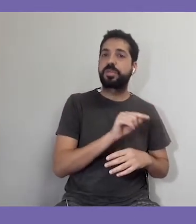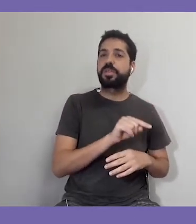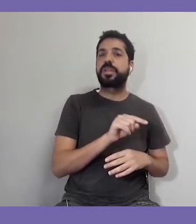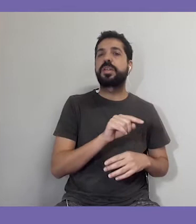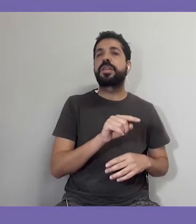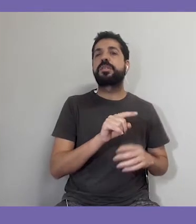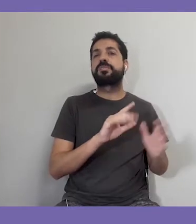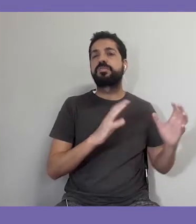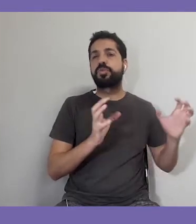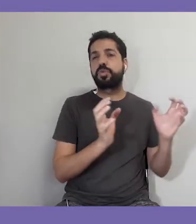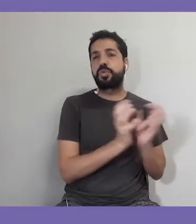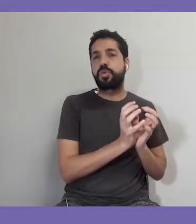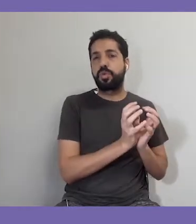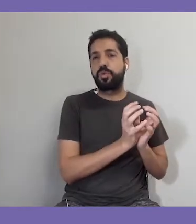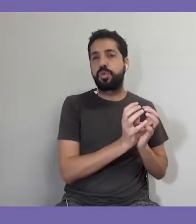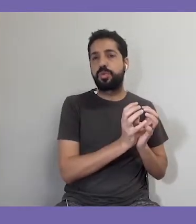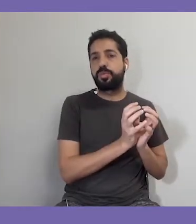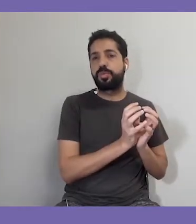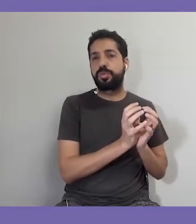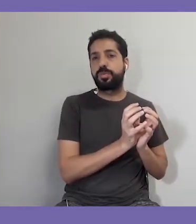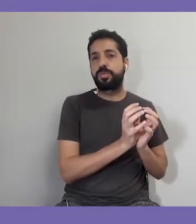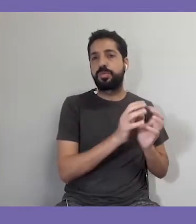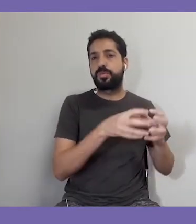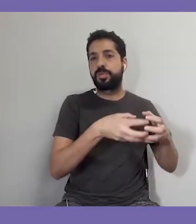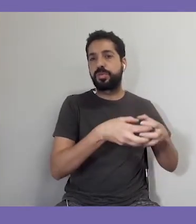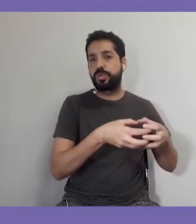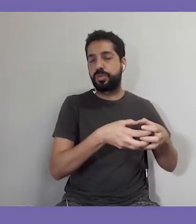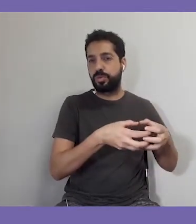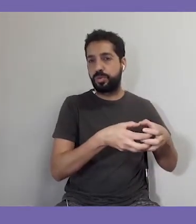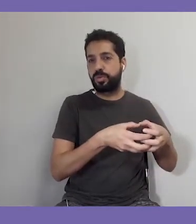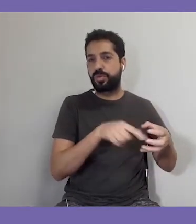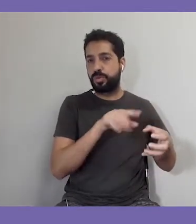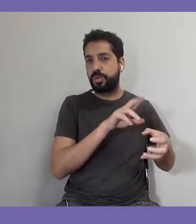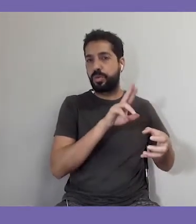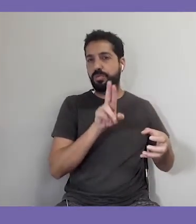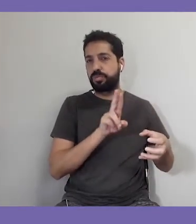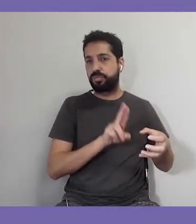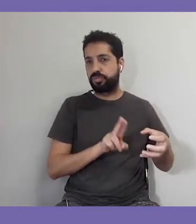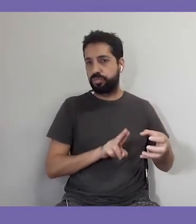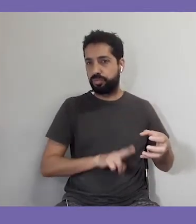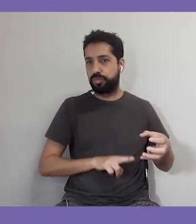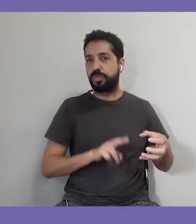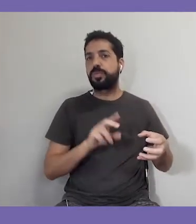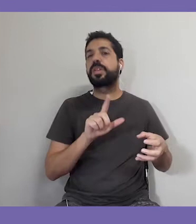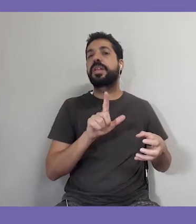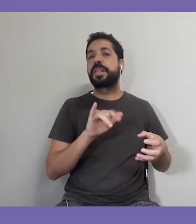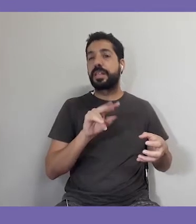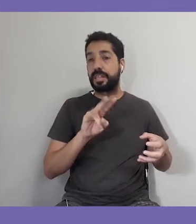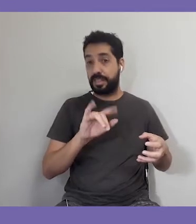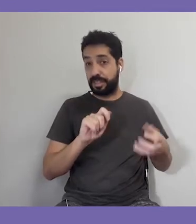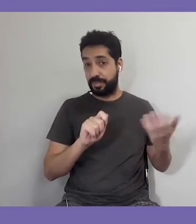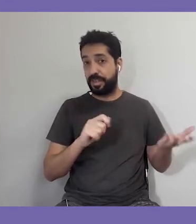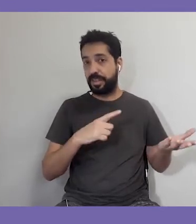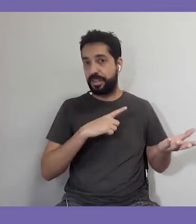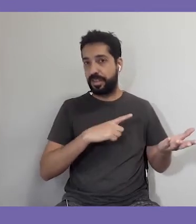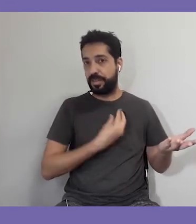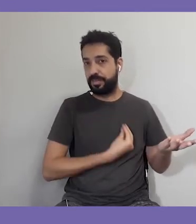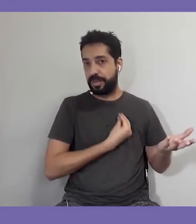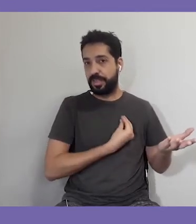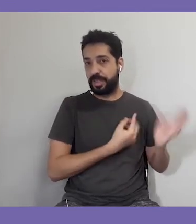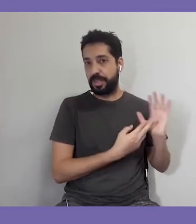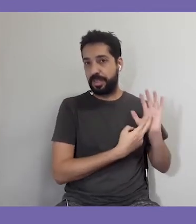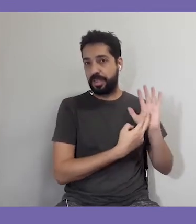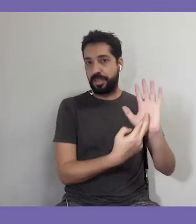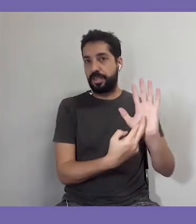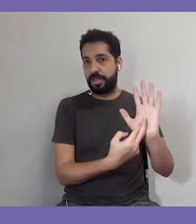do Cândido, Larissa Rafaela, Raquel Moraes, Ravi Carvalho e da Lívia Agra, que está aqui